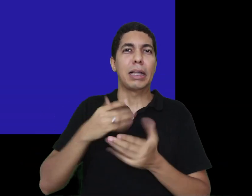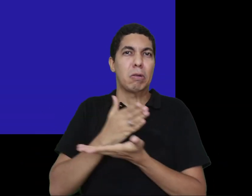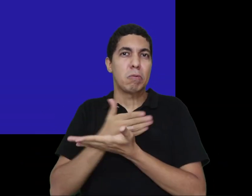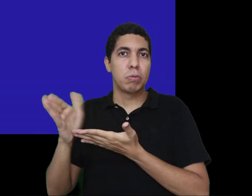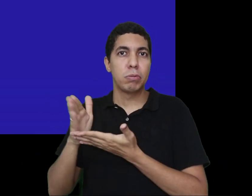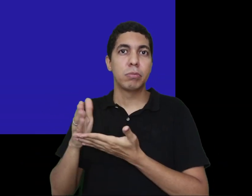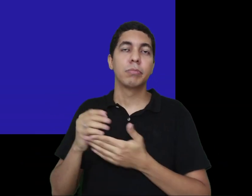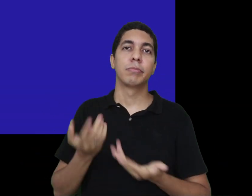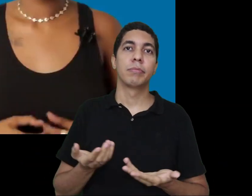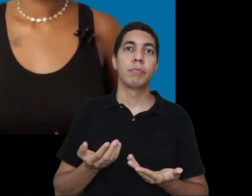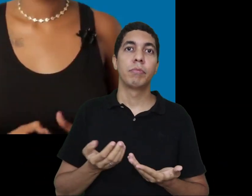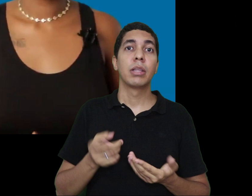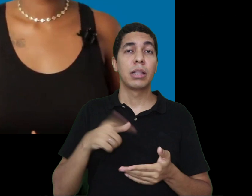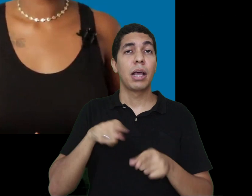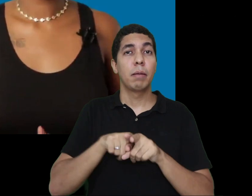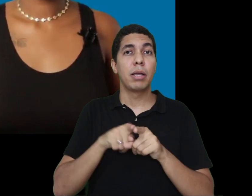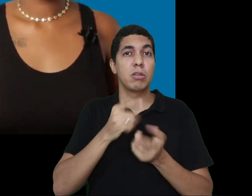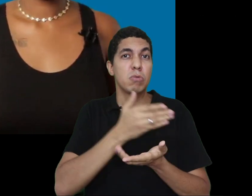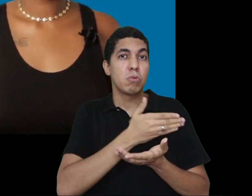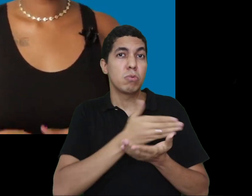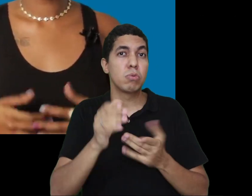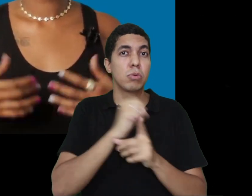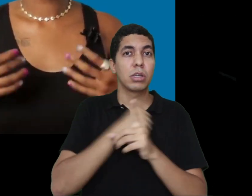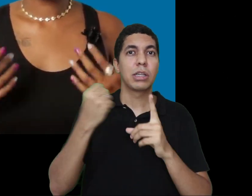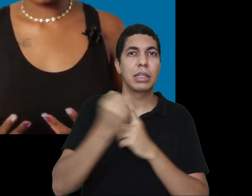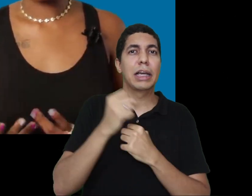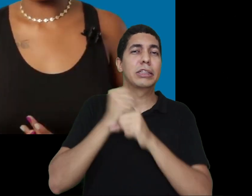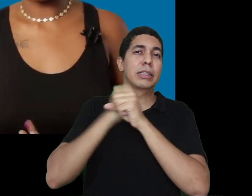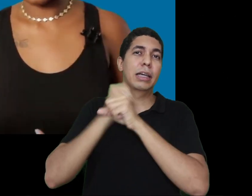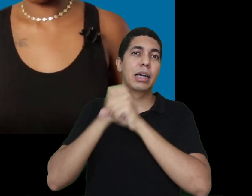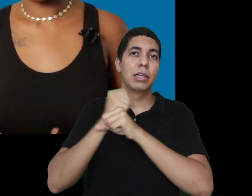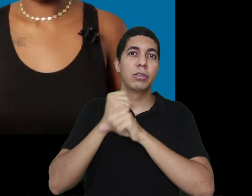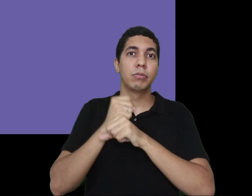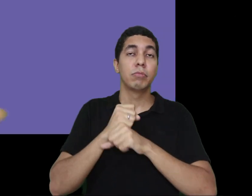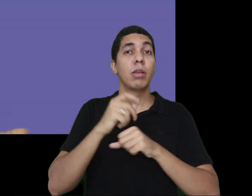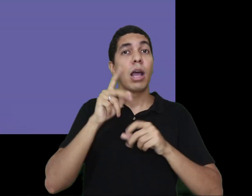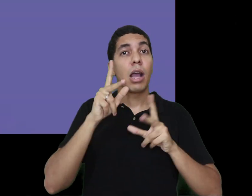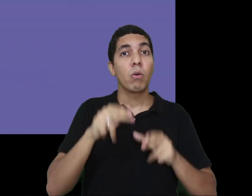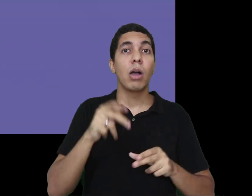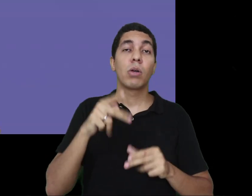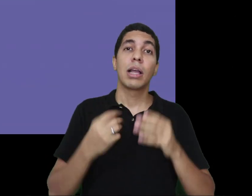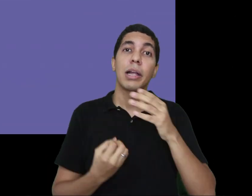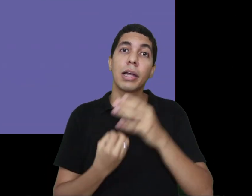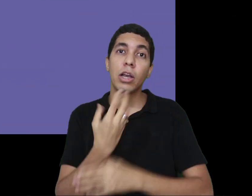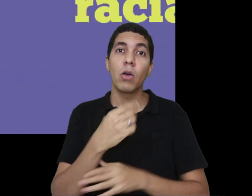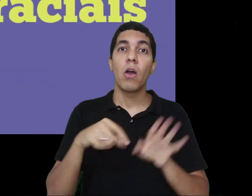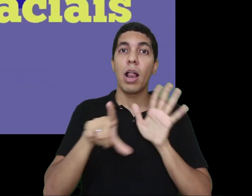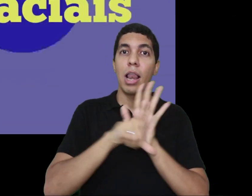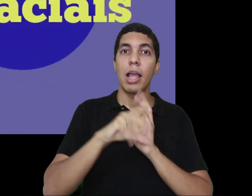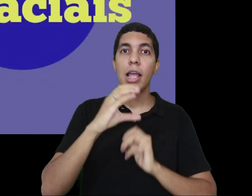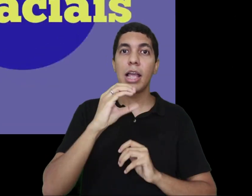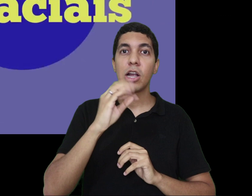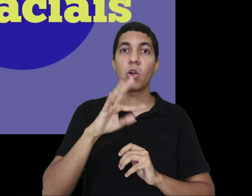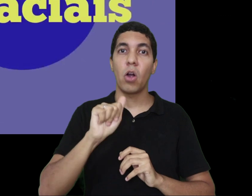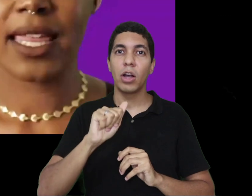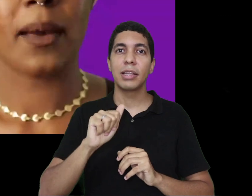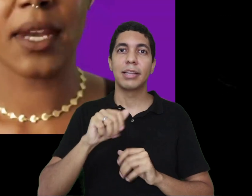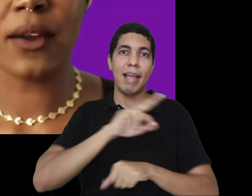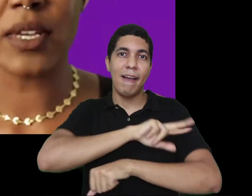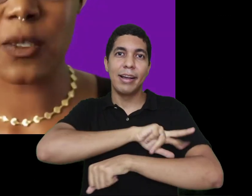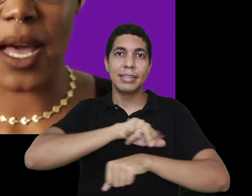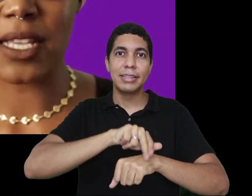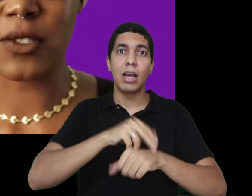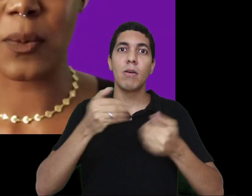sistematicamente marginalizados e excluídos da sociedade durante tanto tempo, como foi o caso da criação das cotas raciais,